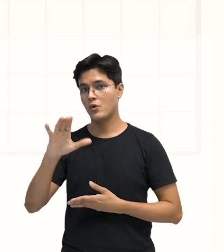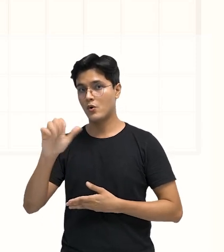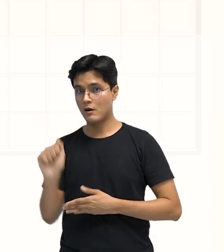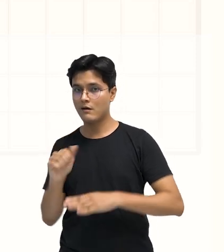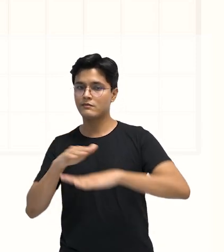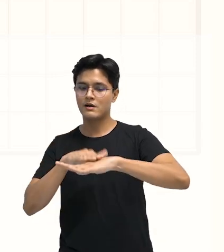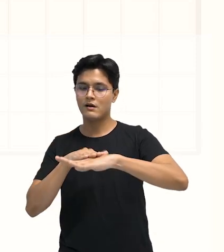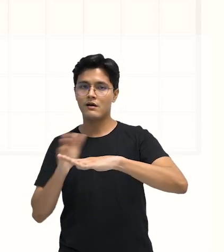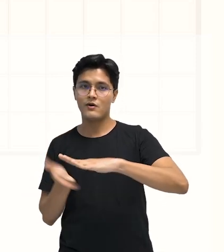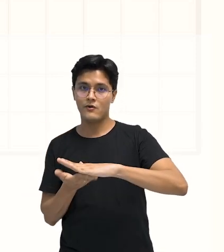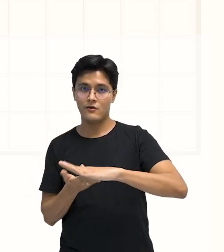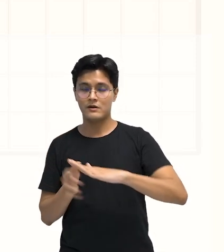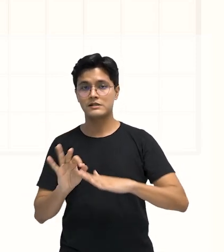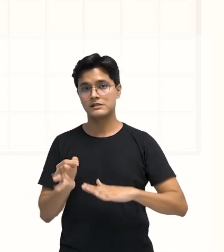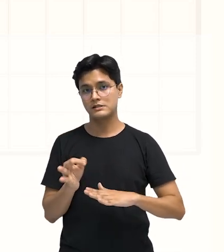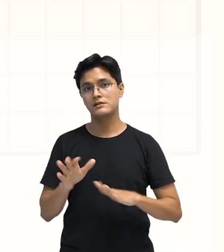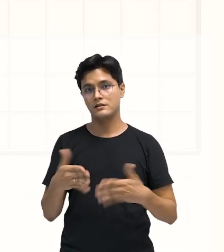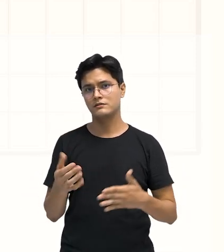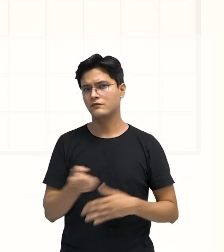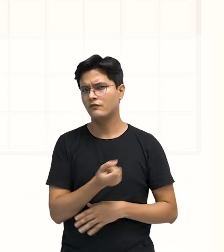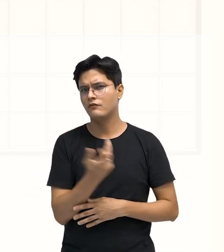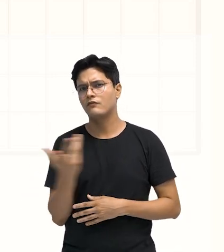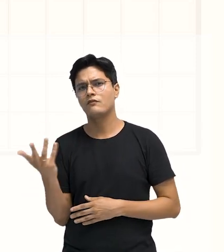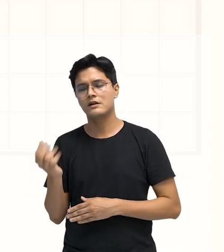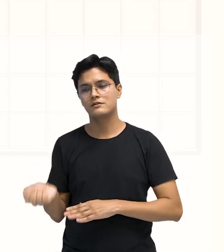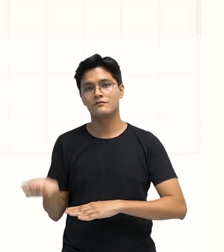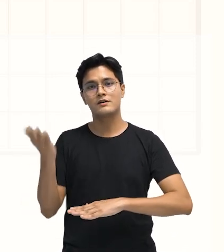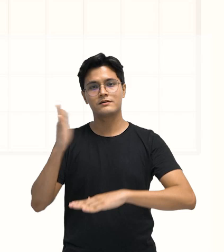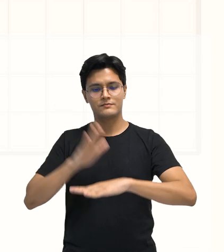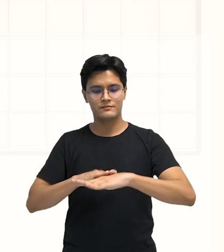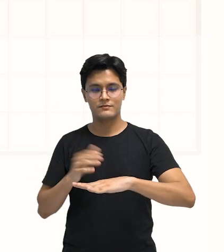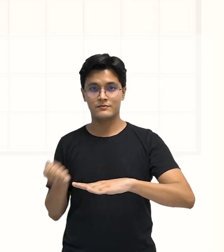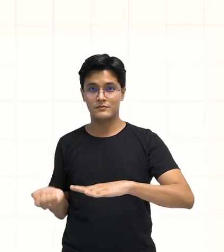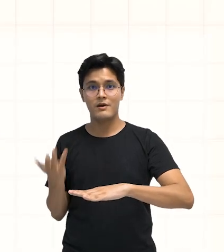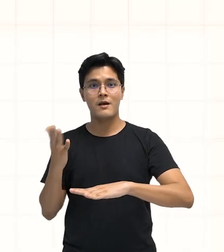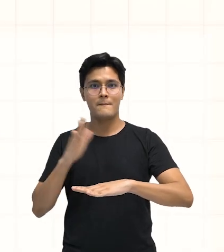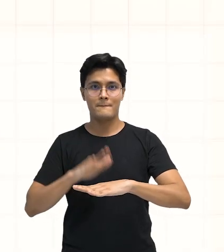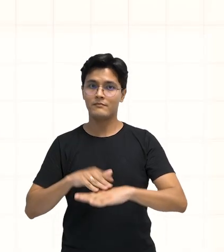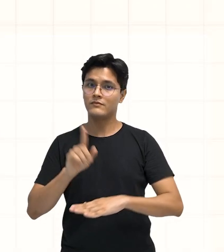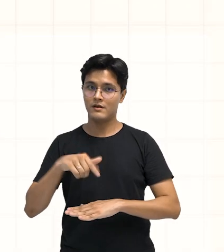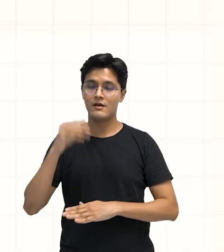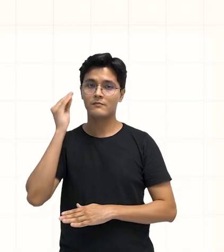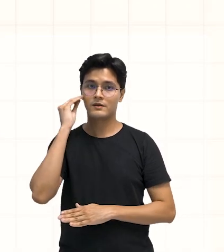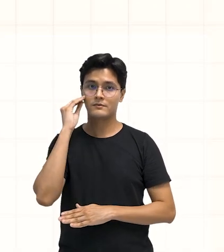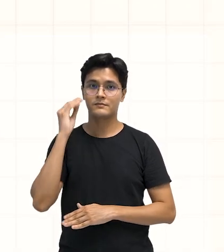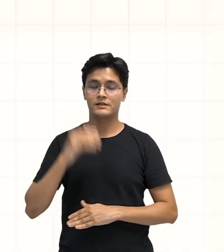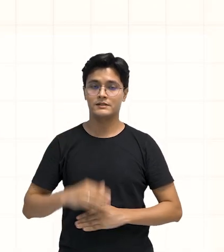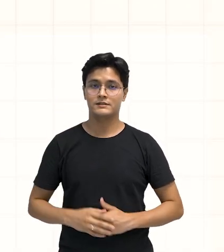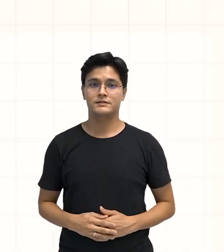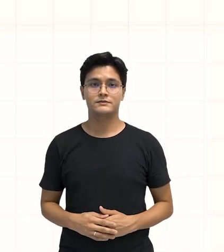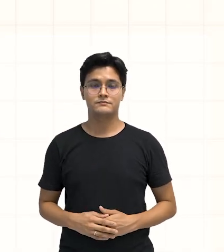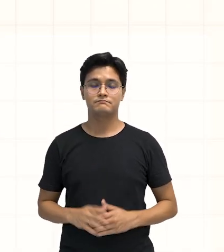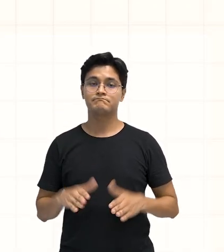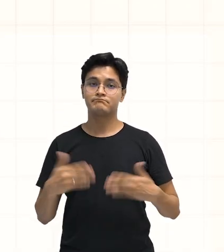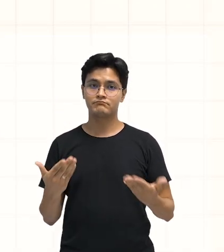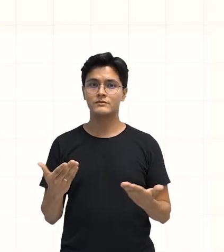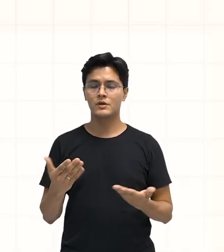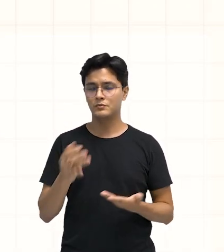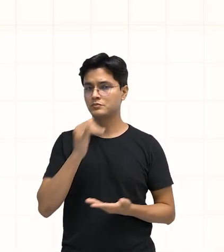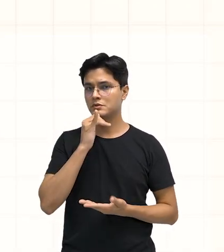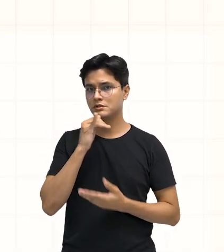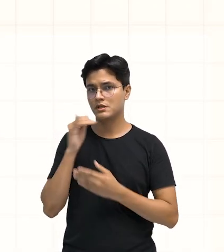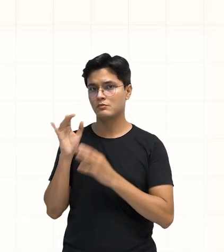numa determinada quantidade de vezes, tá? Esse é o experimento. Nessa situação,